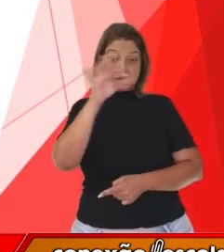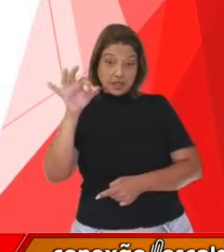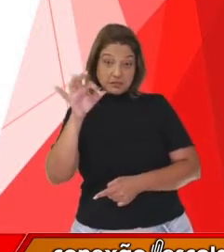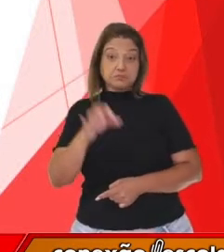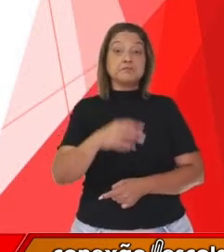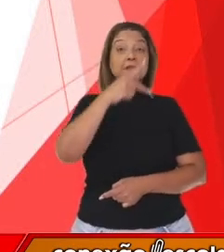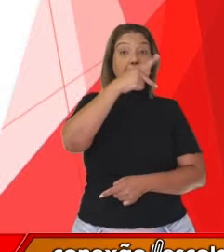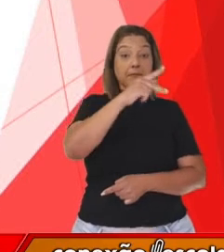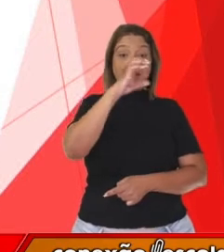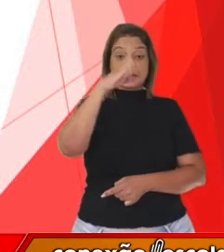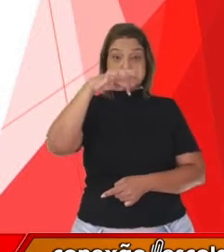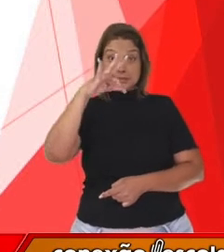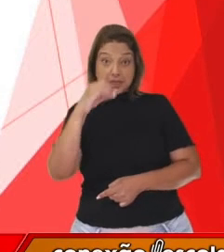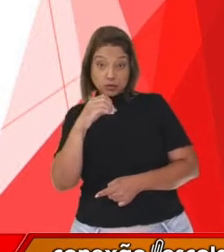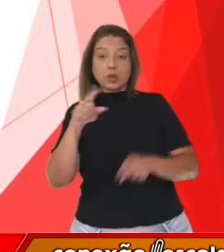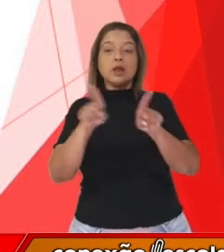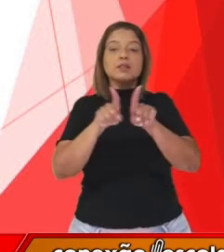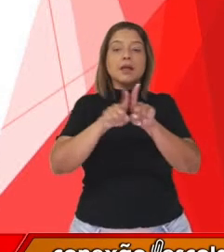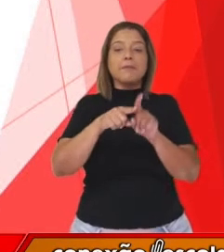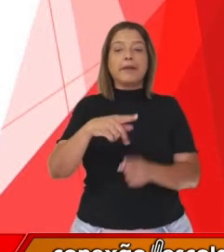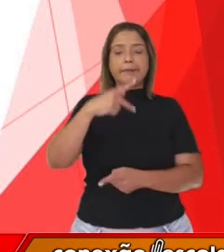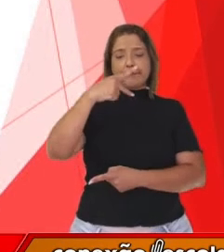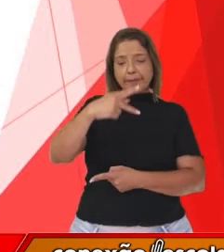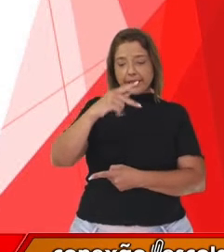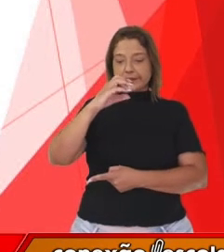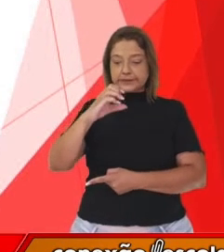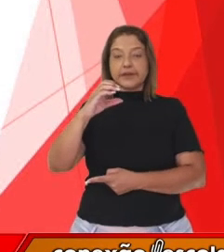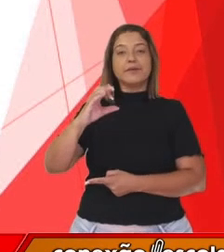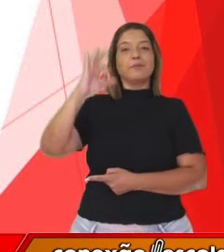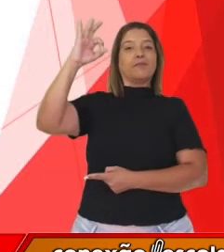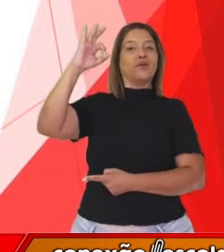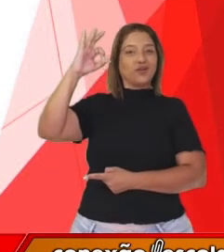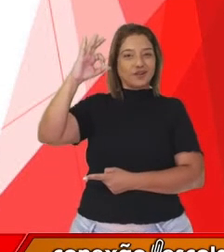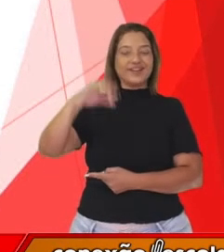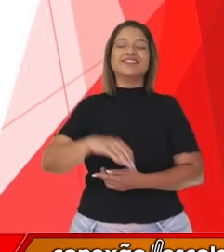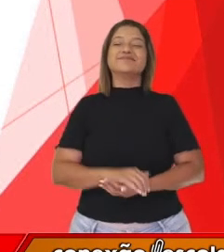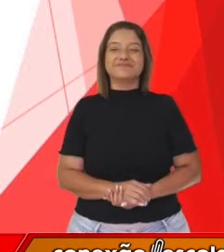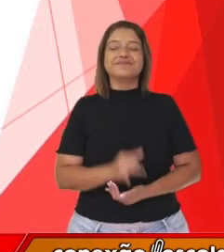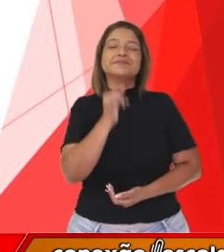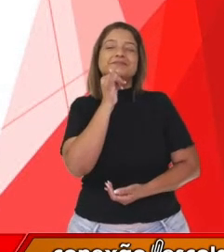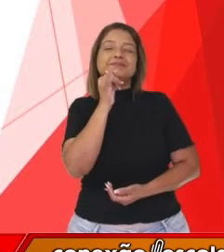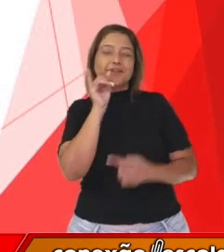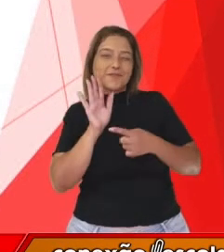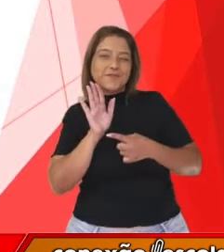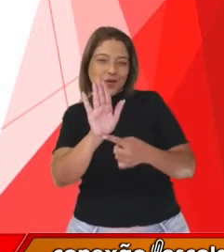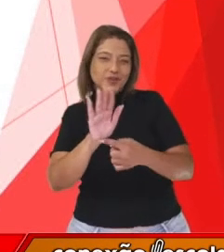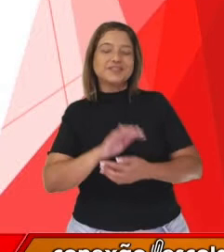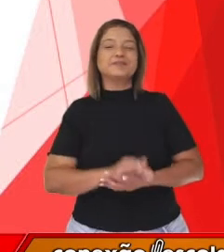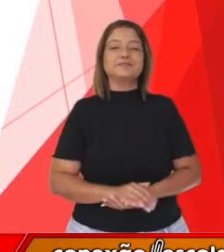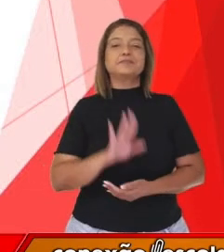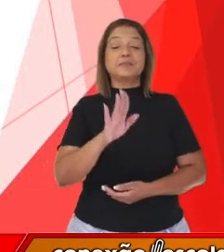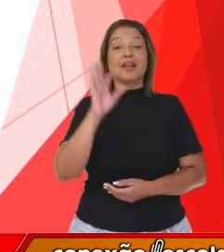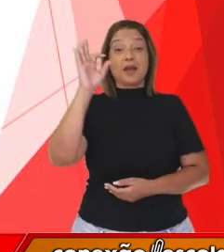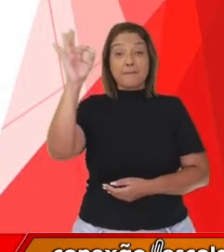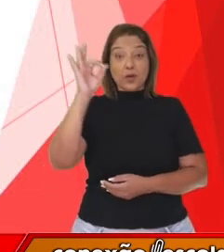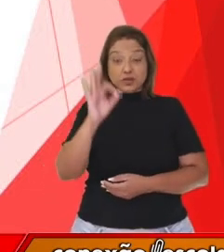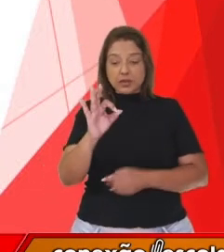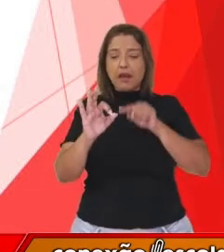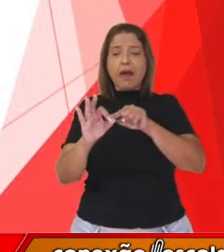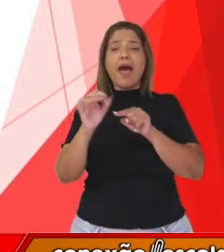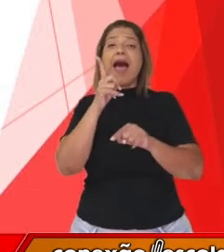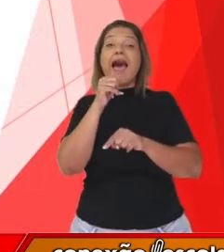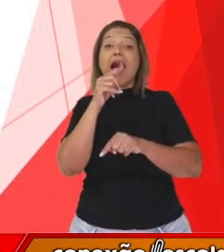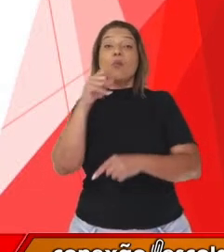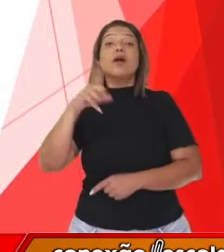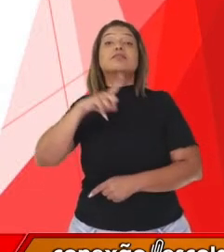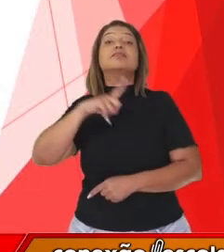P100 e PC com uma bolinha. Por exemplo, a porcentagem de água no